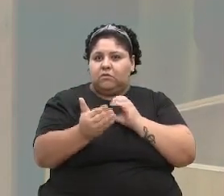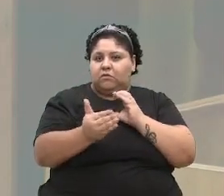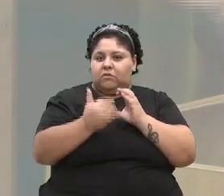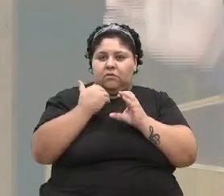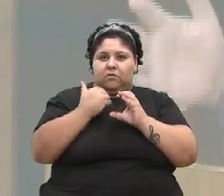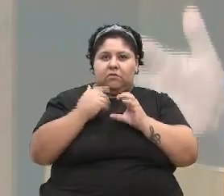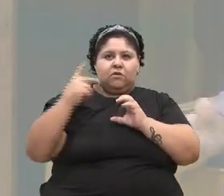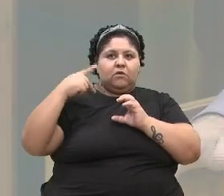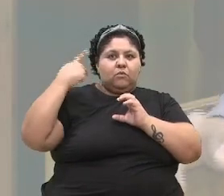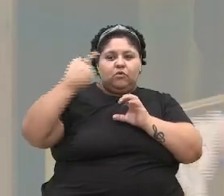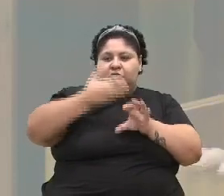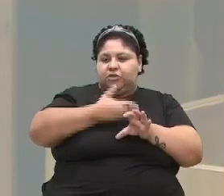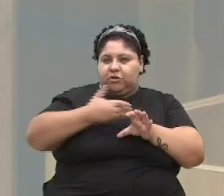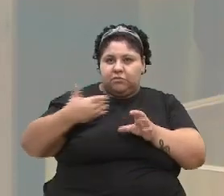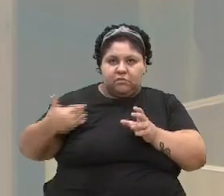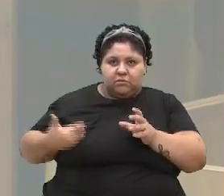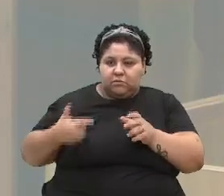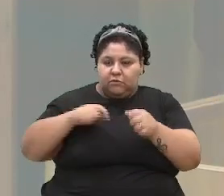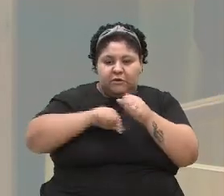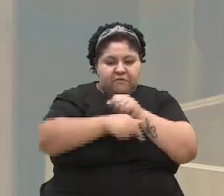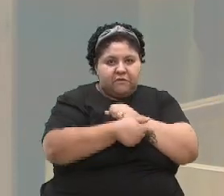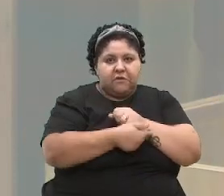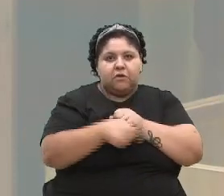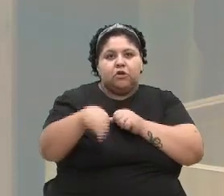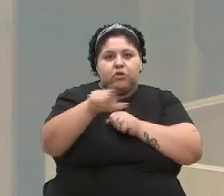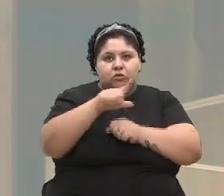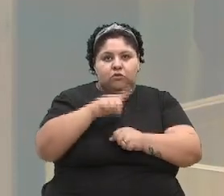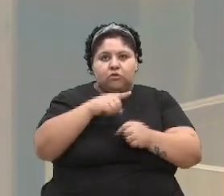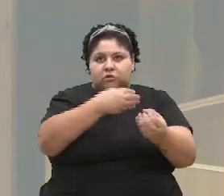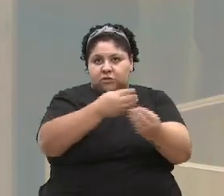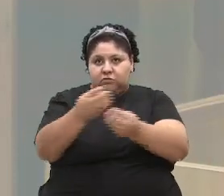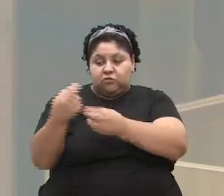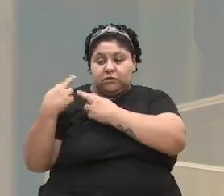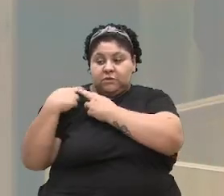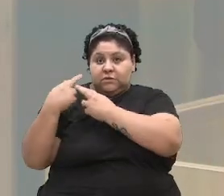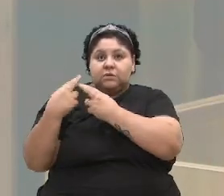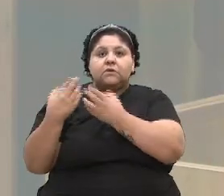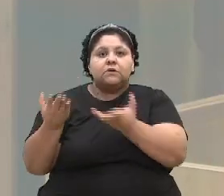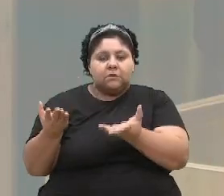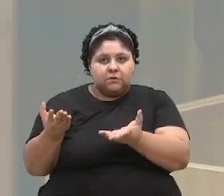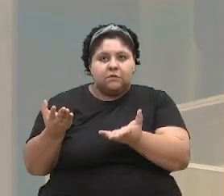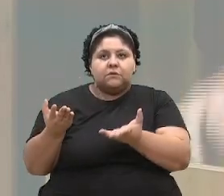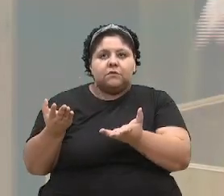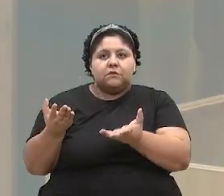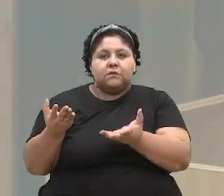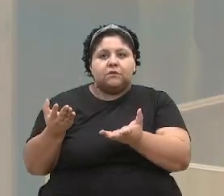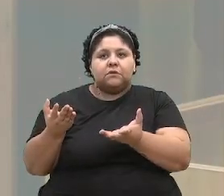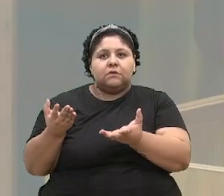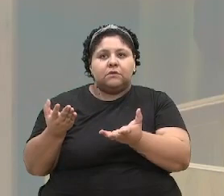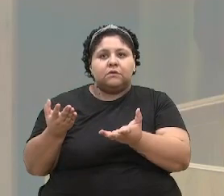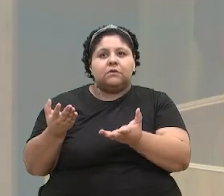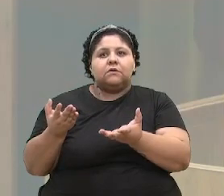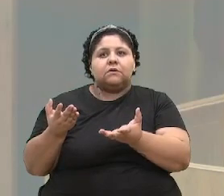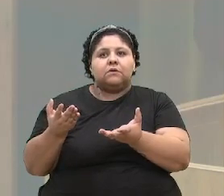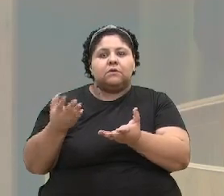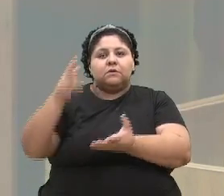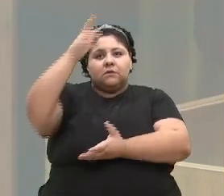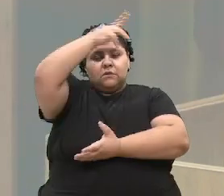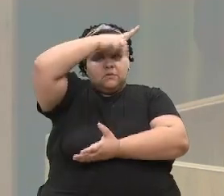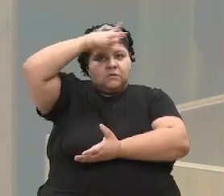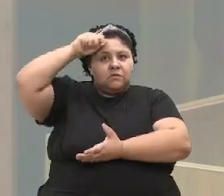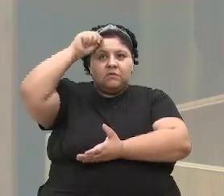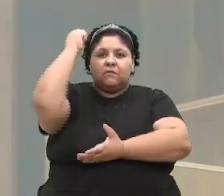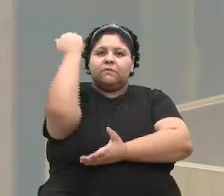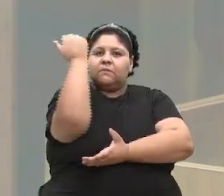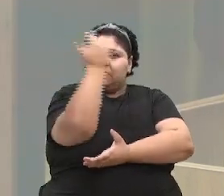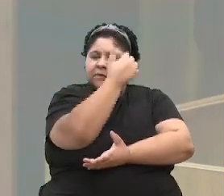política pública, para investimento. Nós temos muita responsabilidade nisso. Se o prefeito